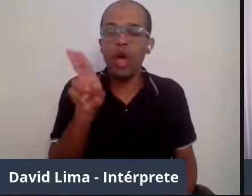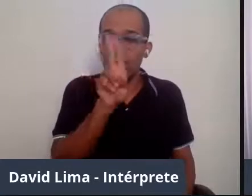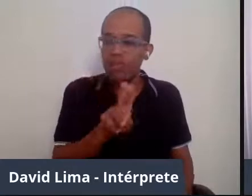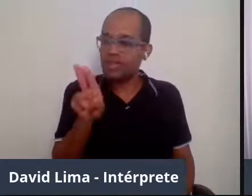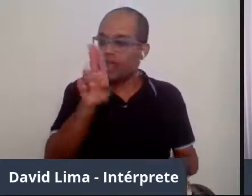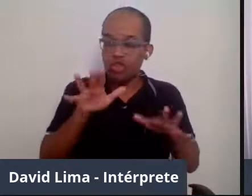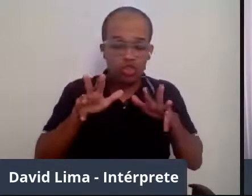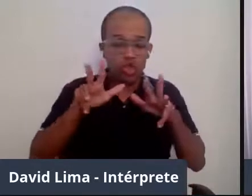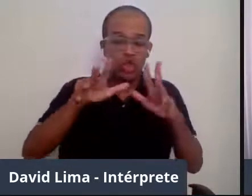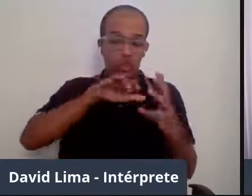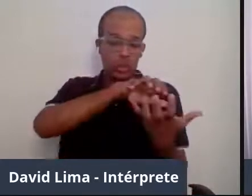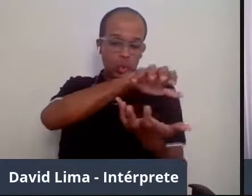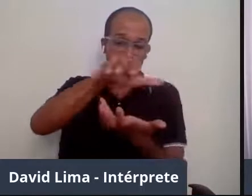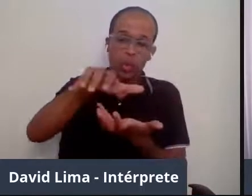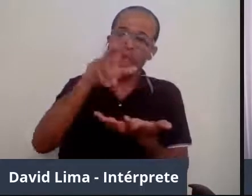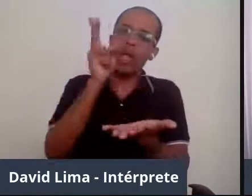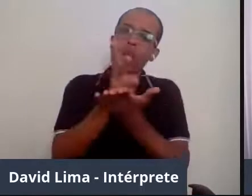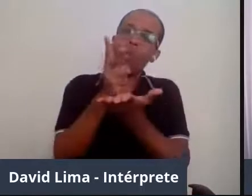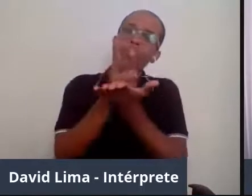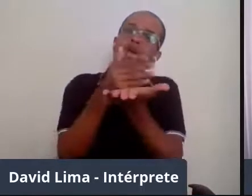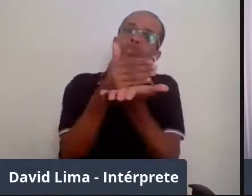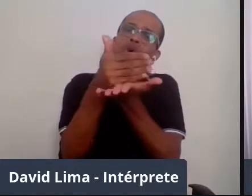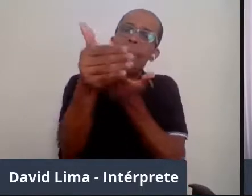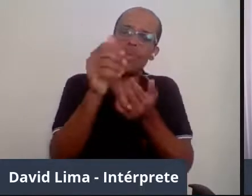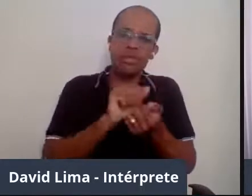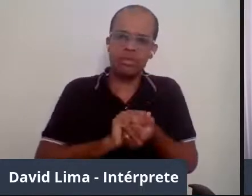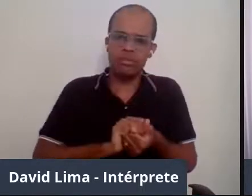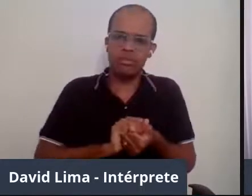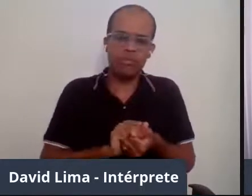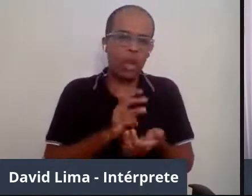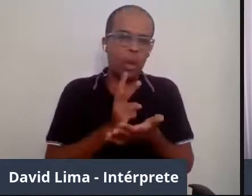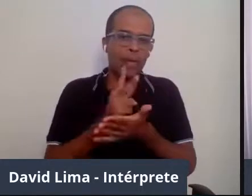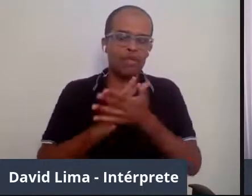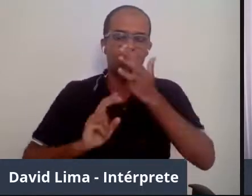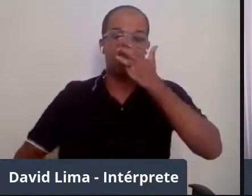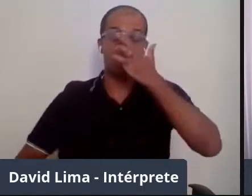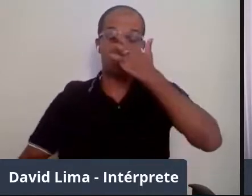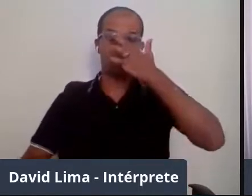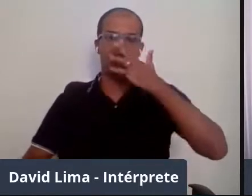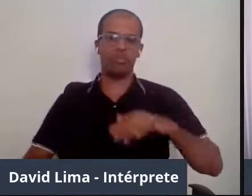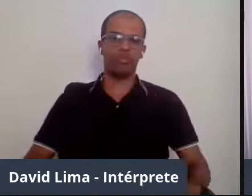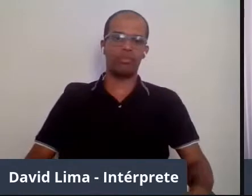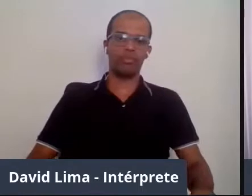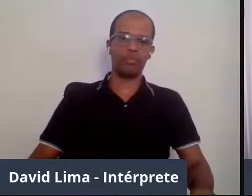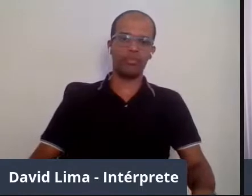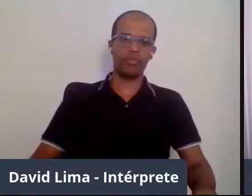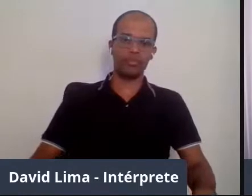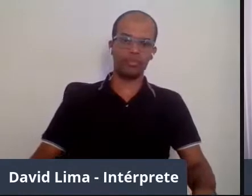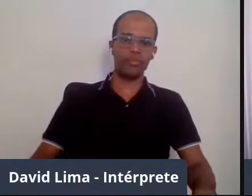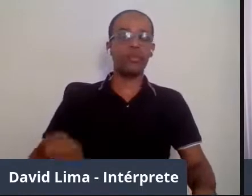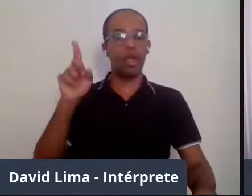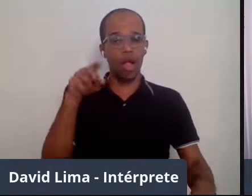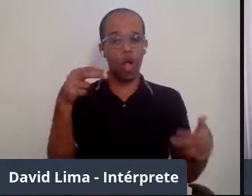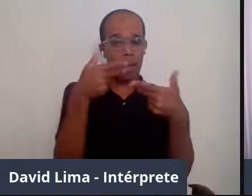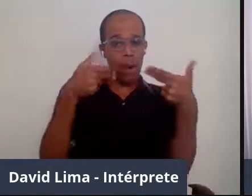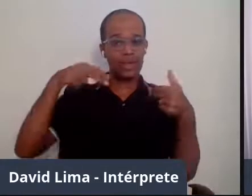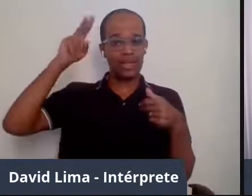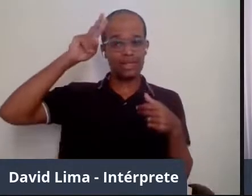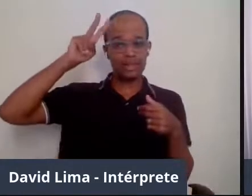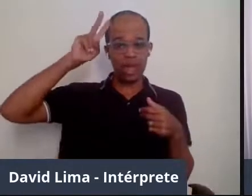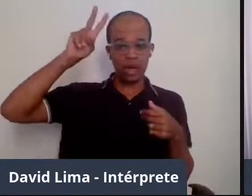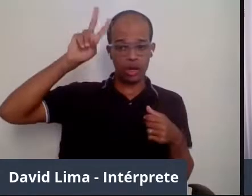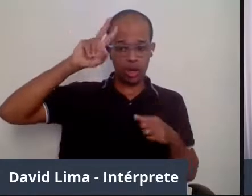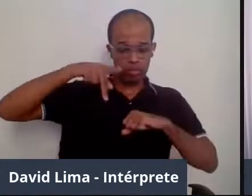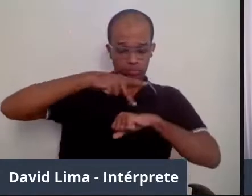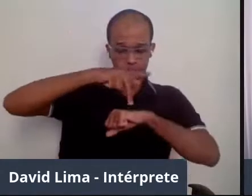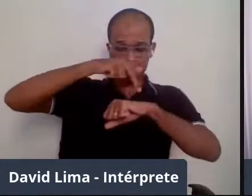do mundo têm a mesma origem, têm a mesma genealogia. A universidade é um ente histórico e supranacional. Por isso